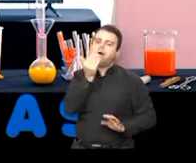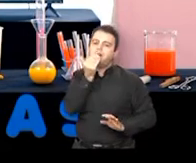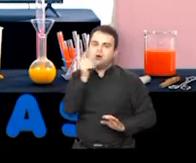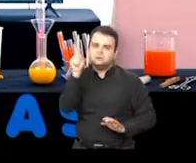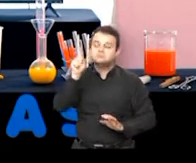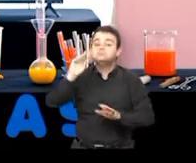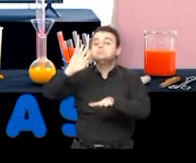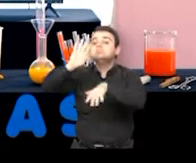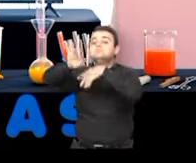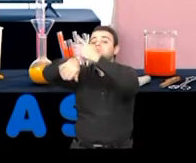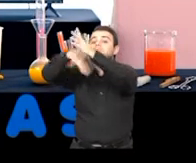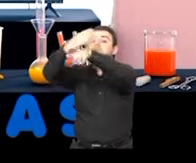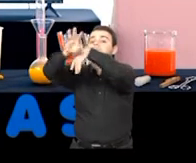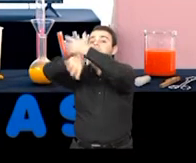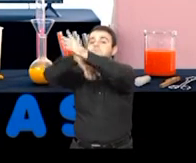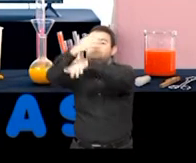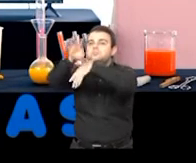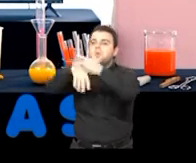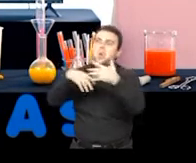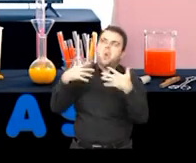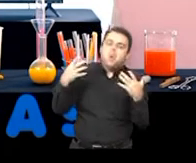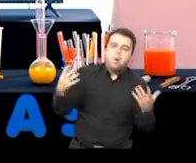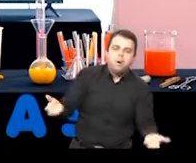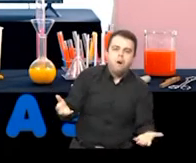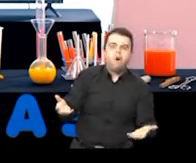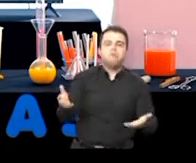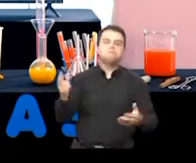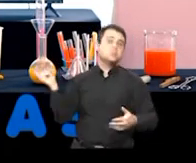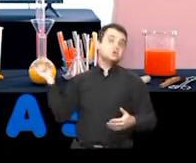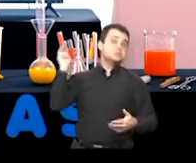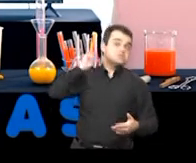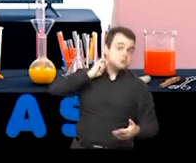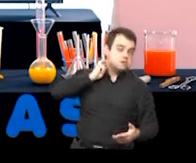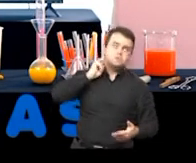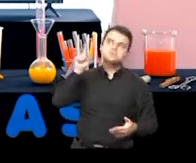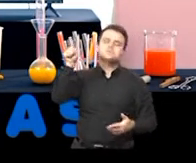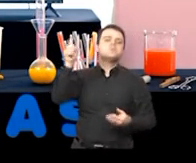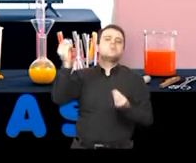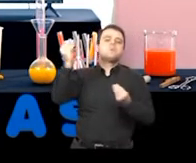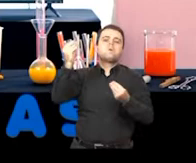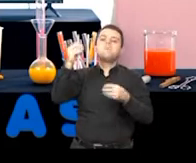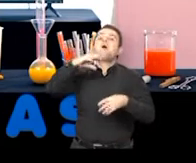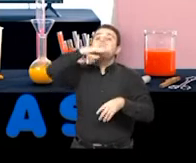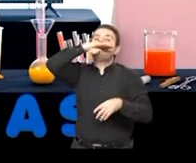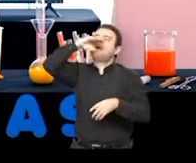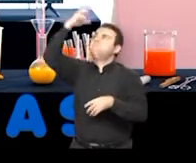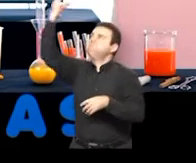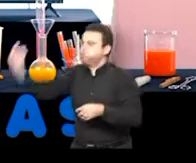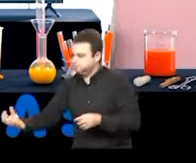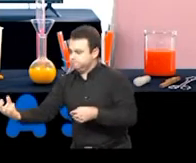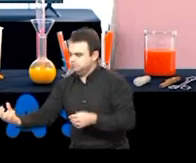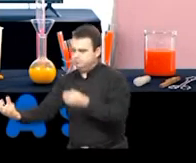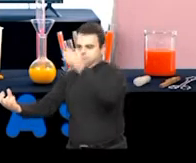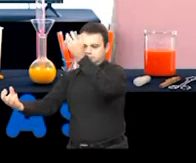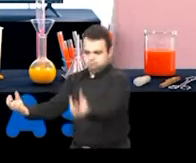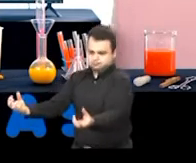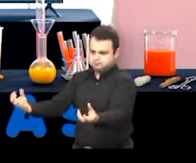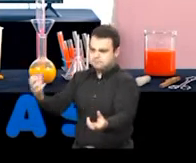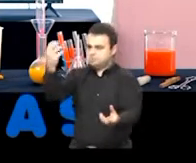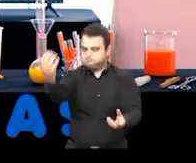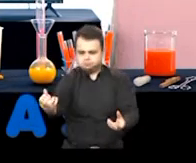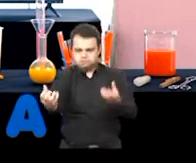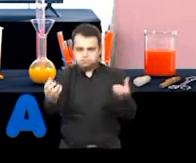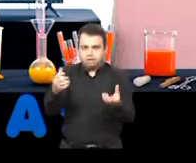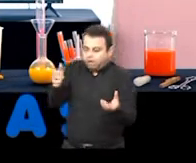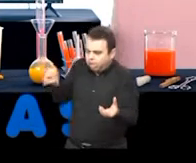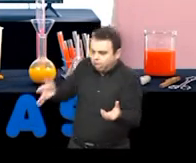que com um tempo, ou até mesmo por conta da ação do morcego, essas mangas caíam e estavam ali